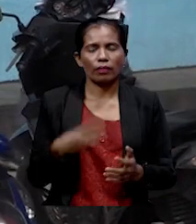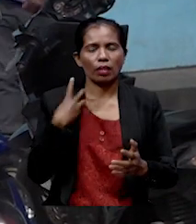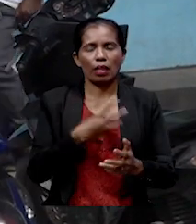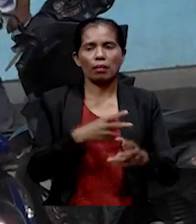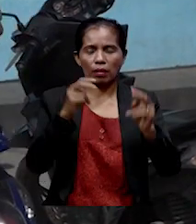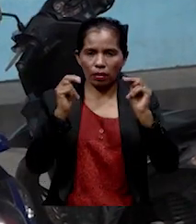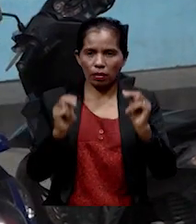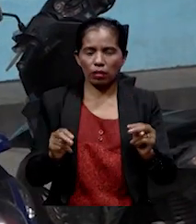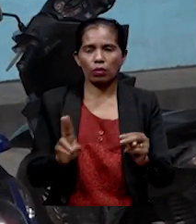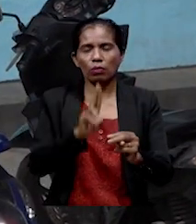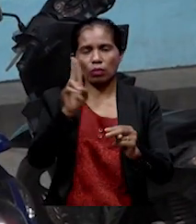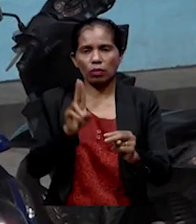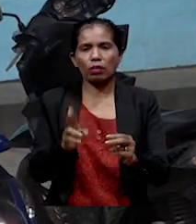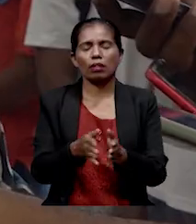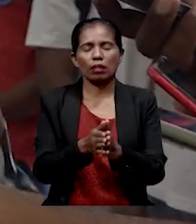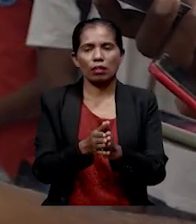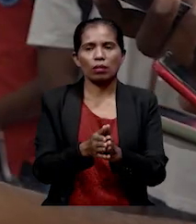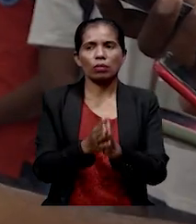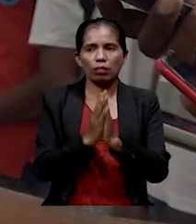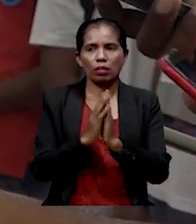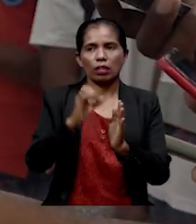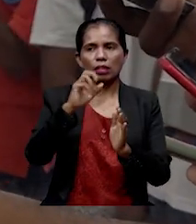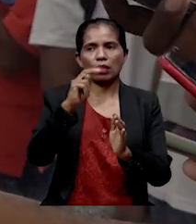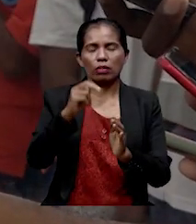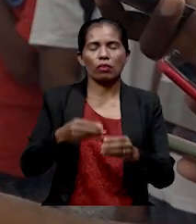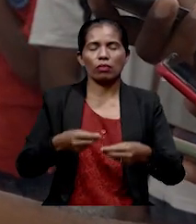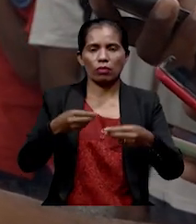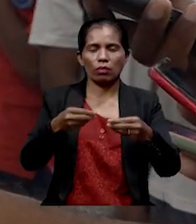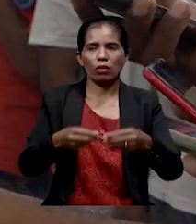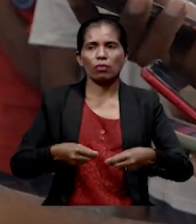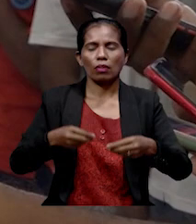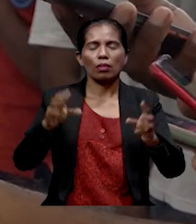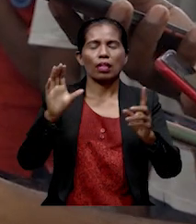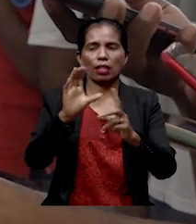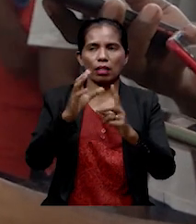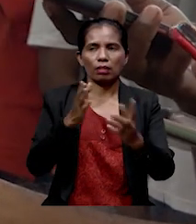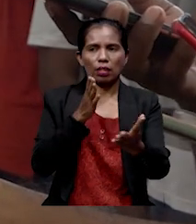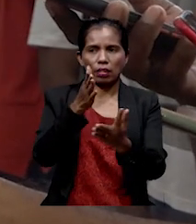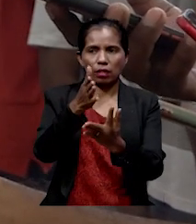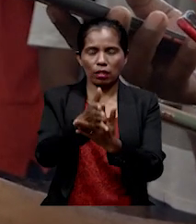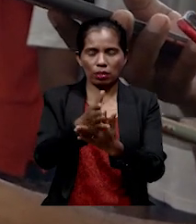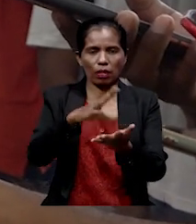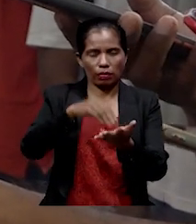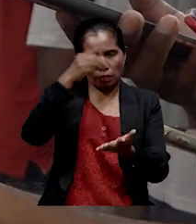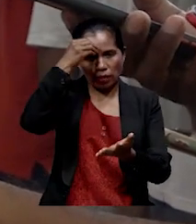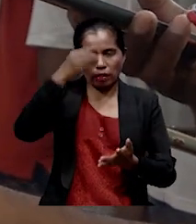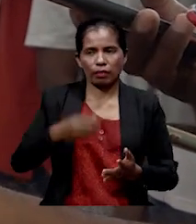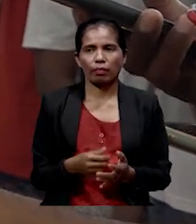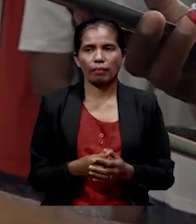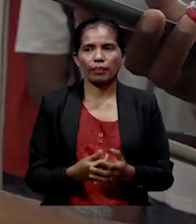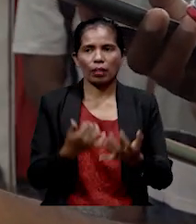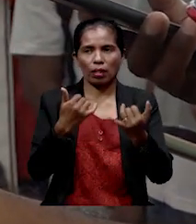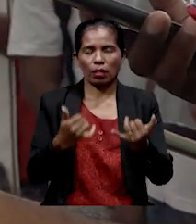ba husu vali info dp atu bela oferece klase ruma me ami bela acesso ami aprendizagem. E